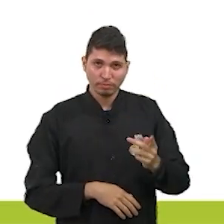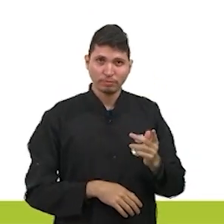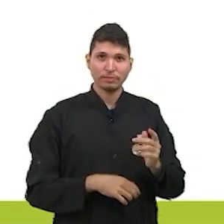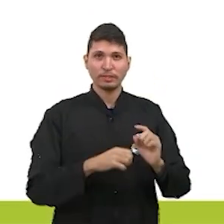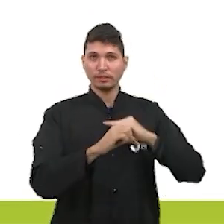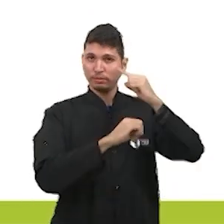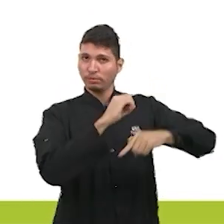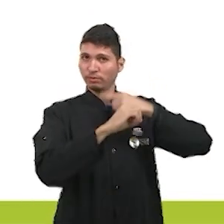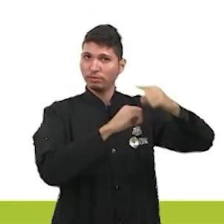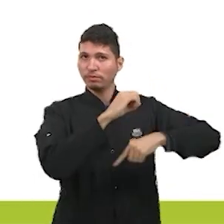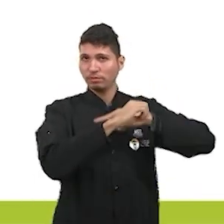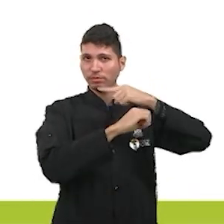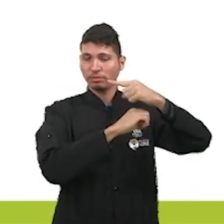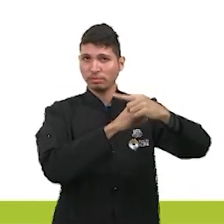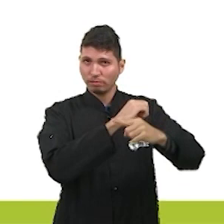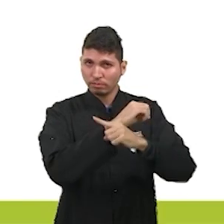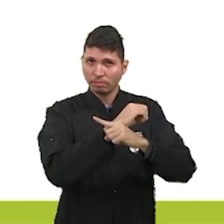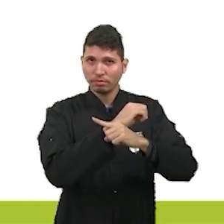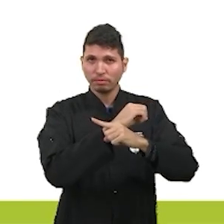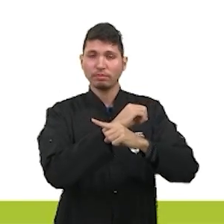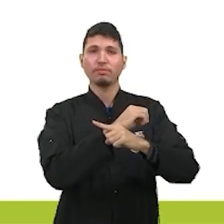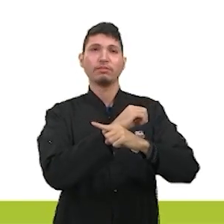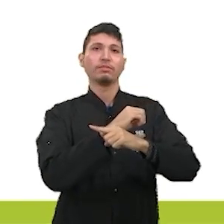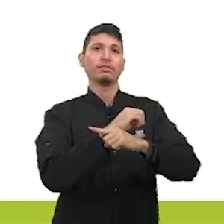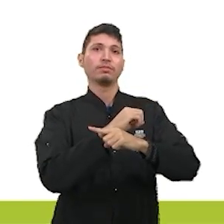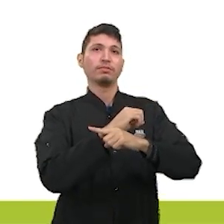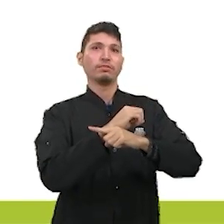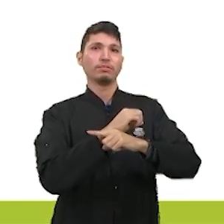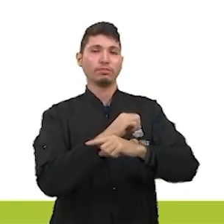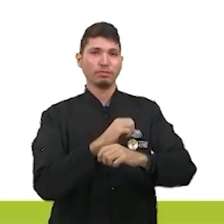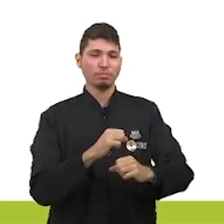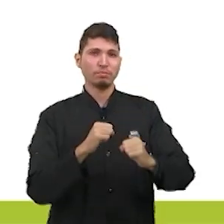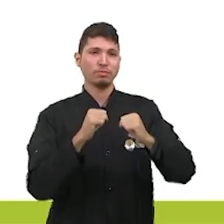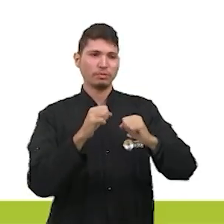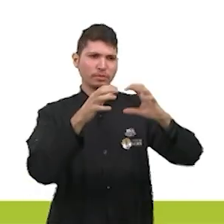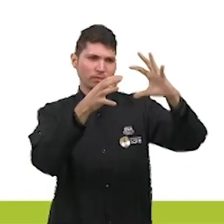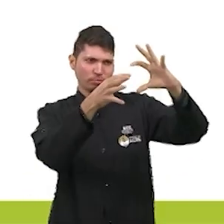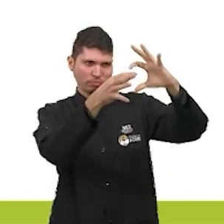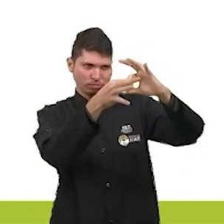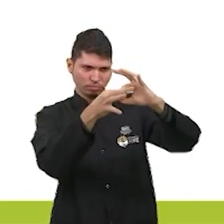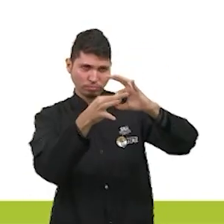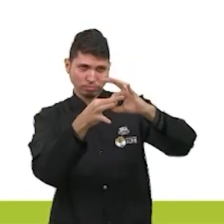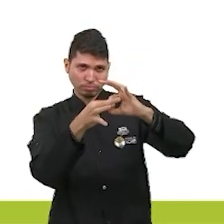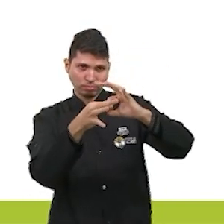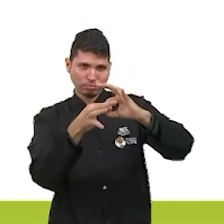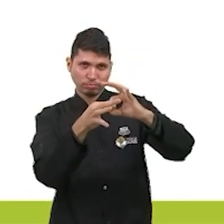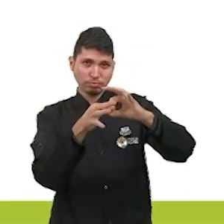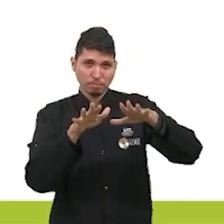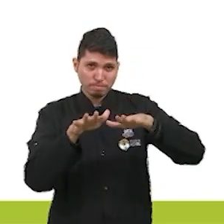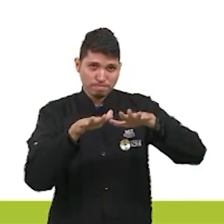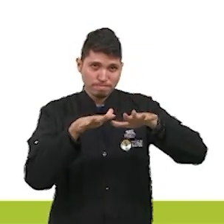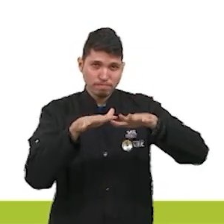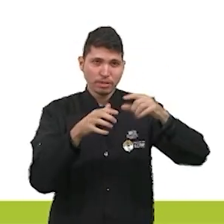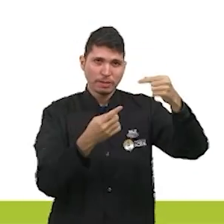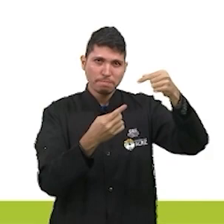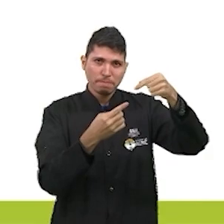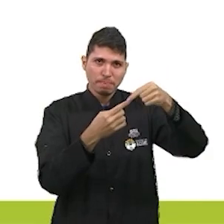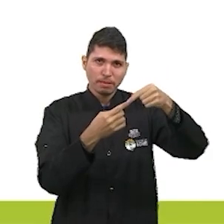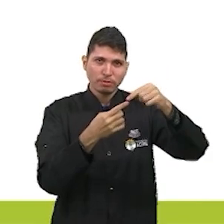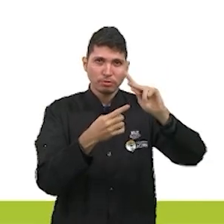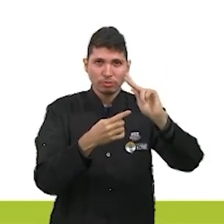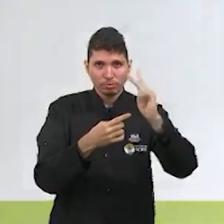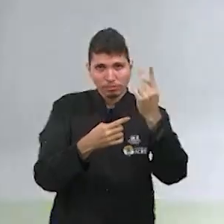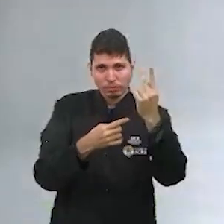hidroxila pode muito bem fazer essa interação, essa ligação de